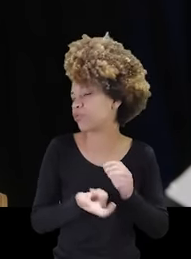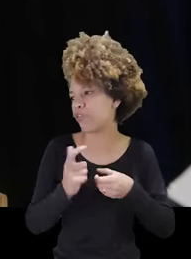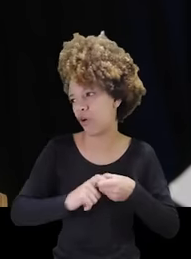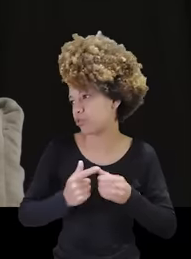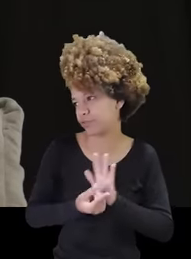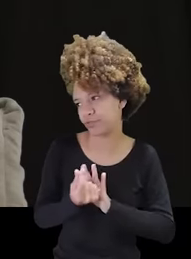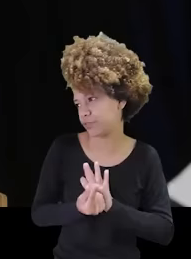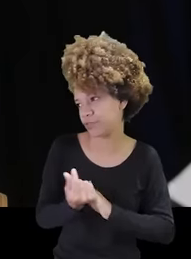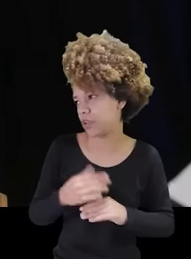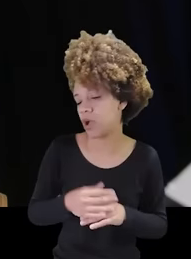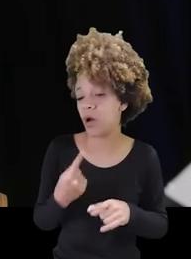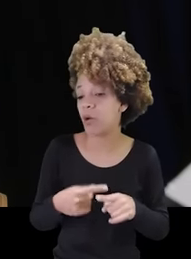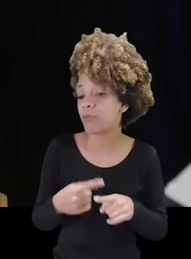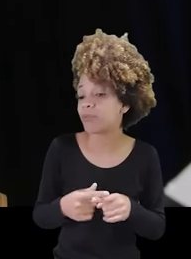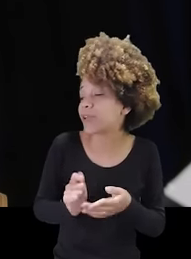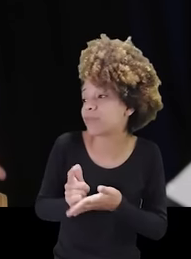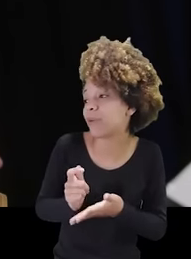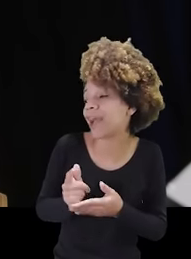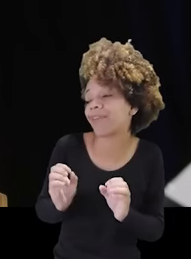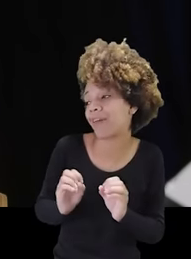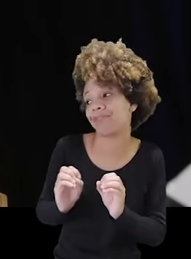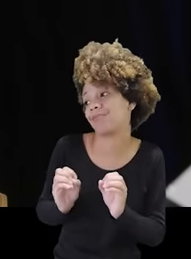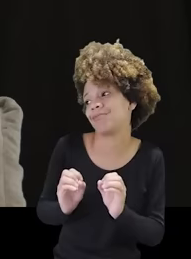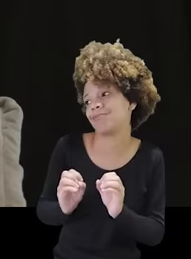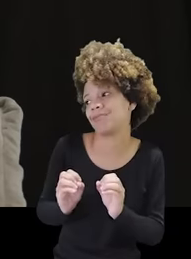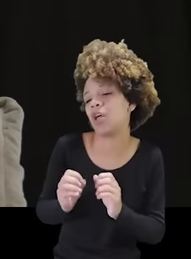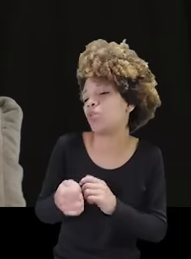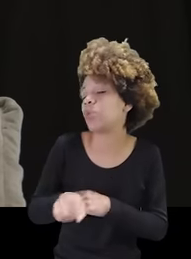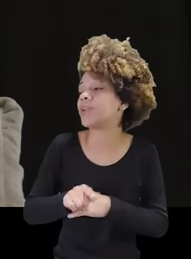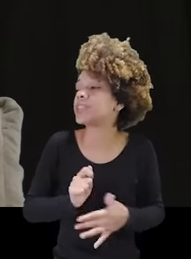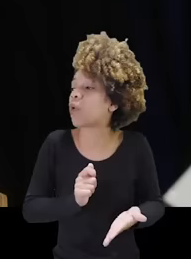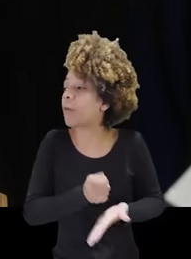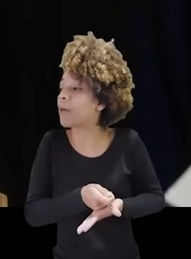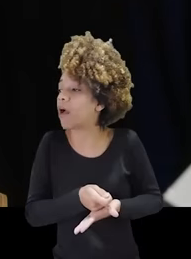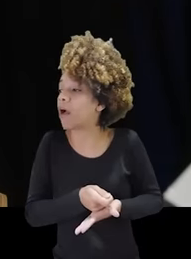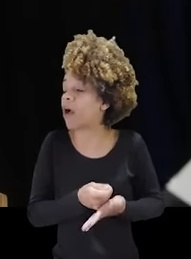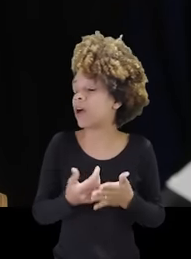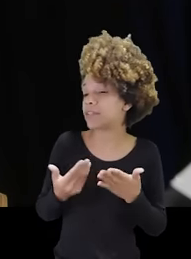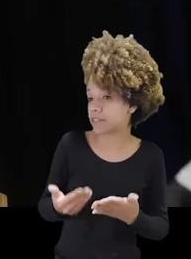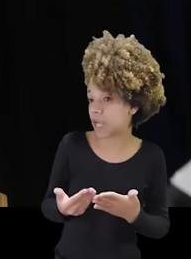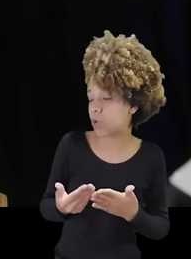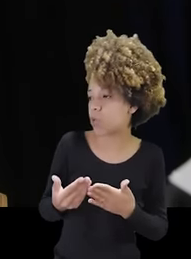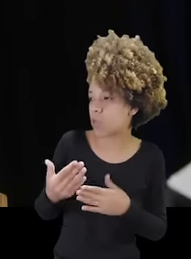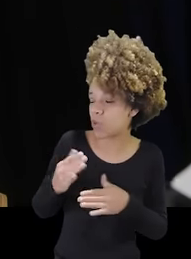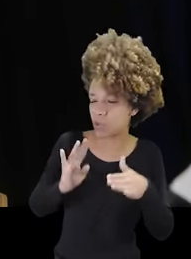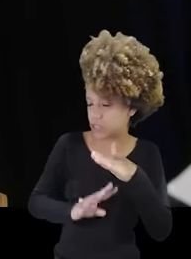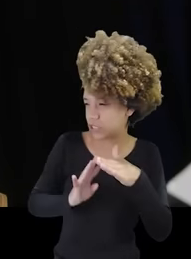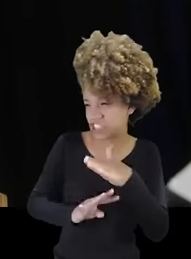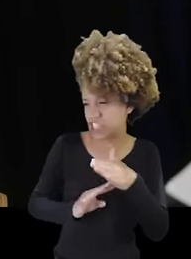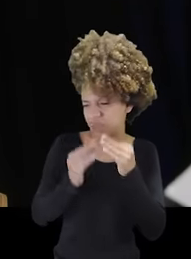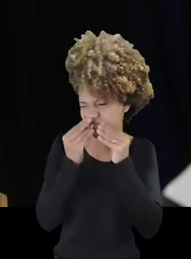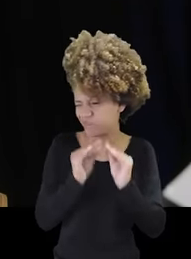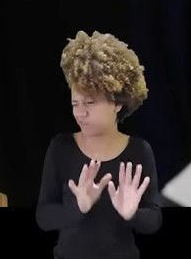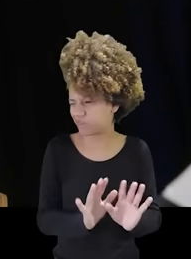financeiramente porque os fãs de fora não pagam né não tem o que comprar então assim o mercado estrangeiro não